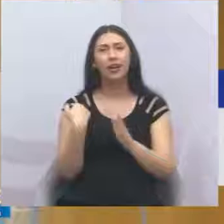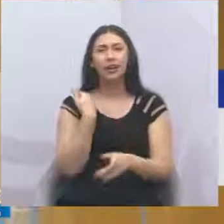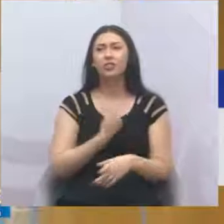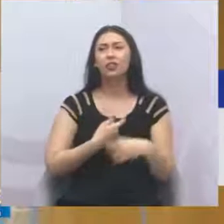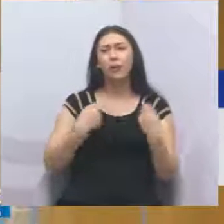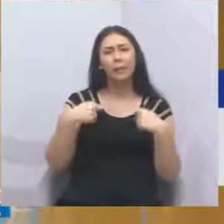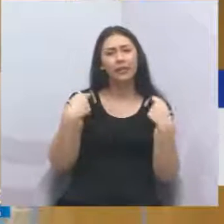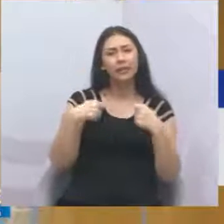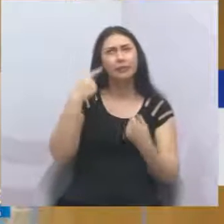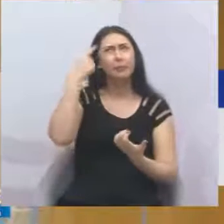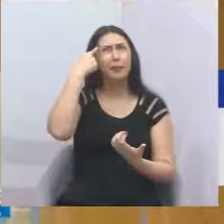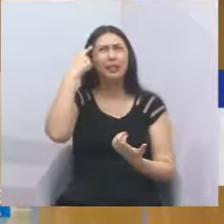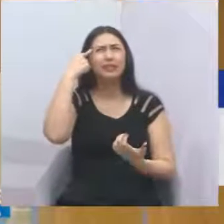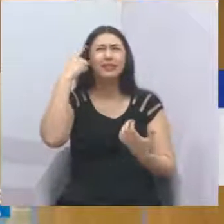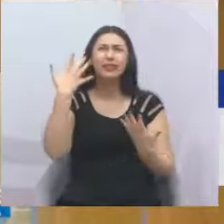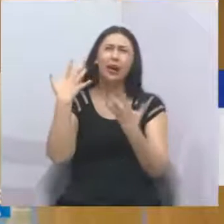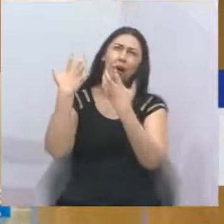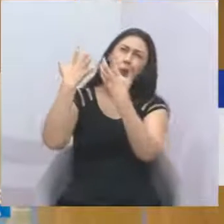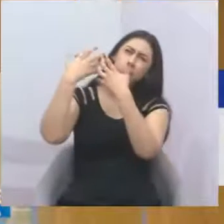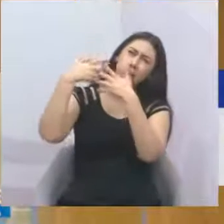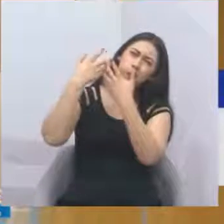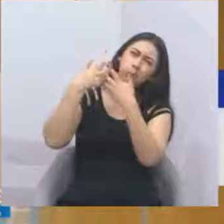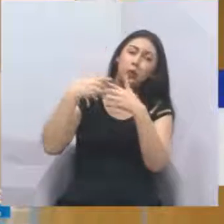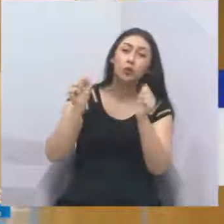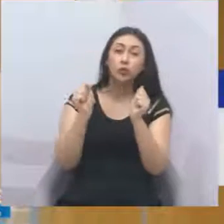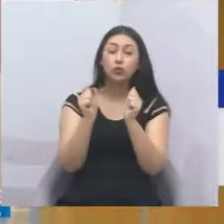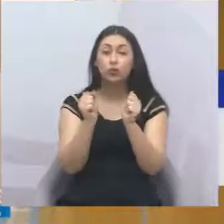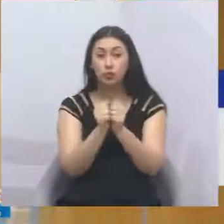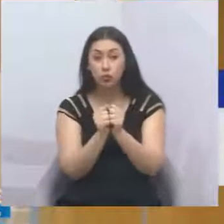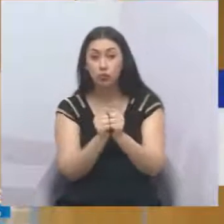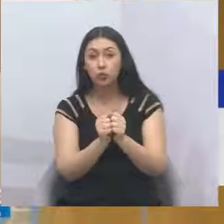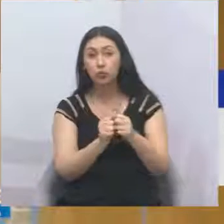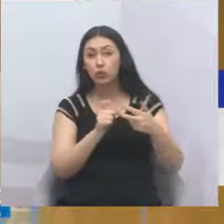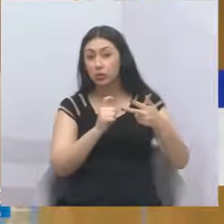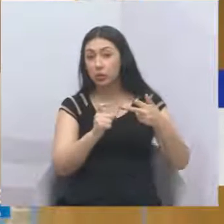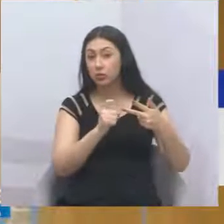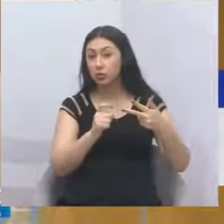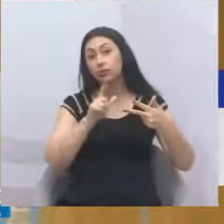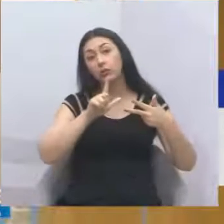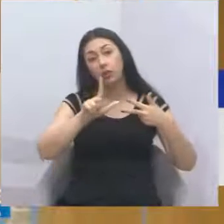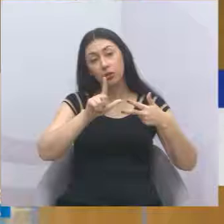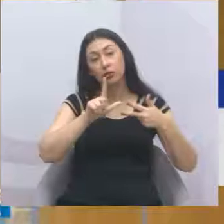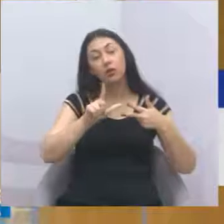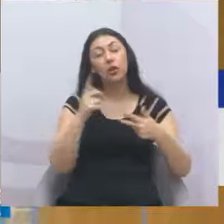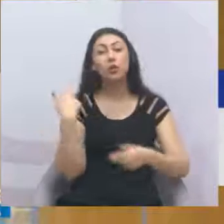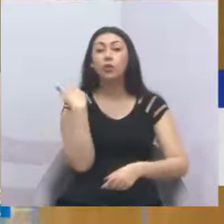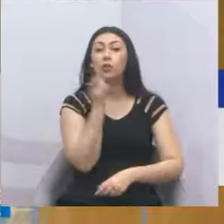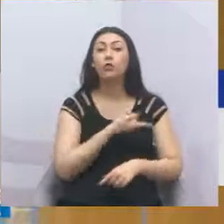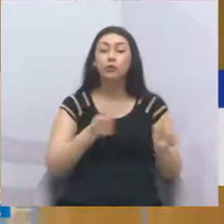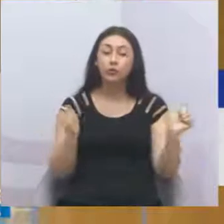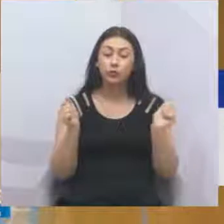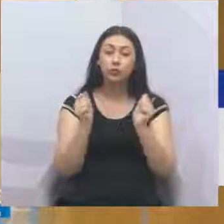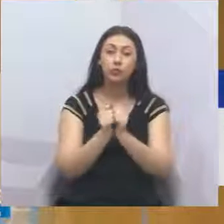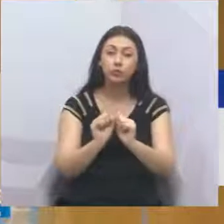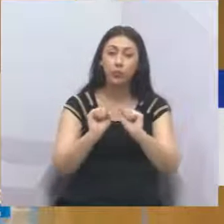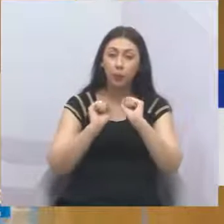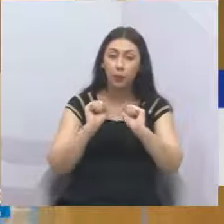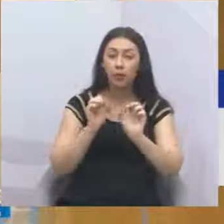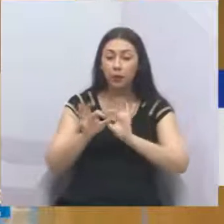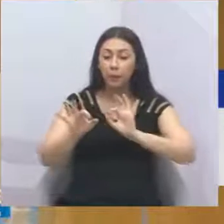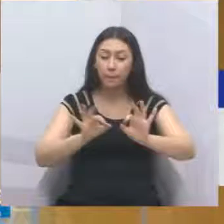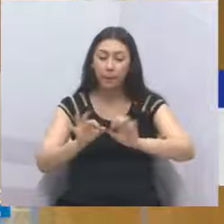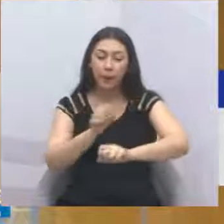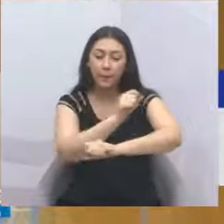reflexão madura, tanto do Legislativo como do Poder Executivo, para que, em conjunto, a gente possa ter um plano de